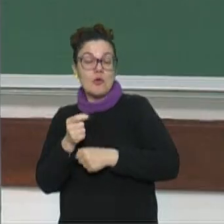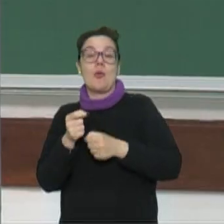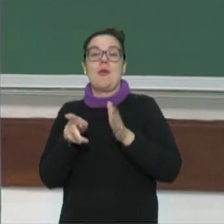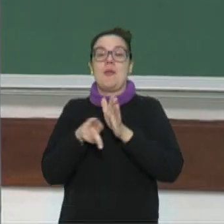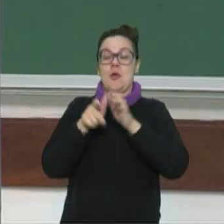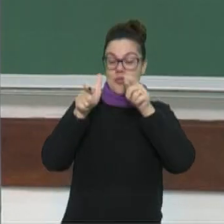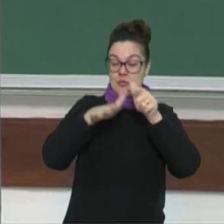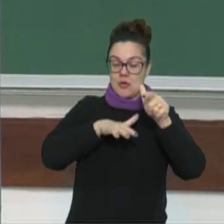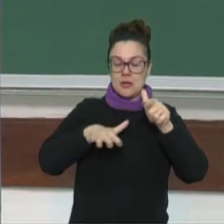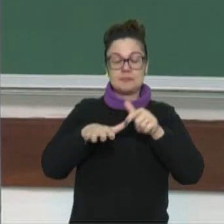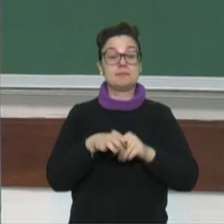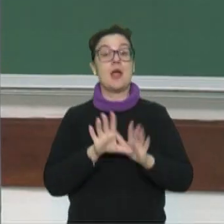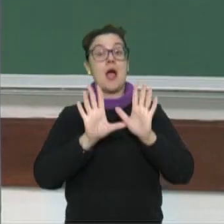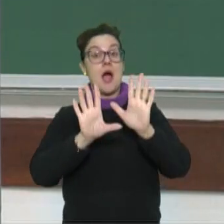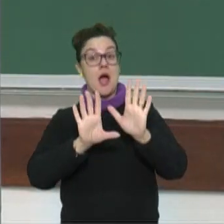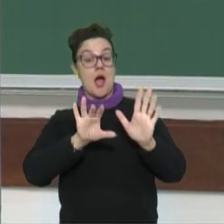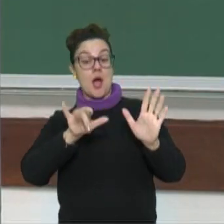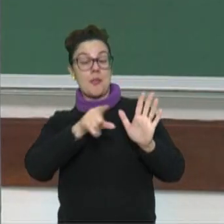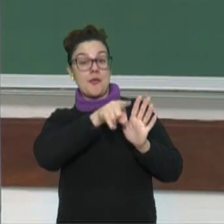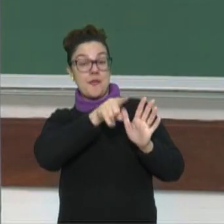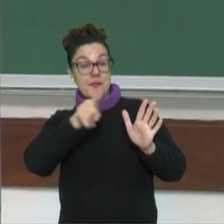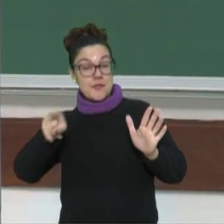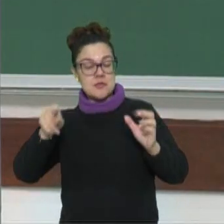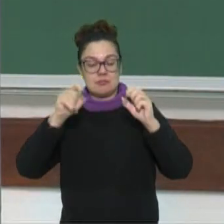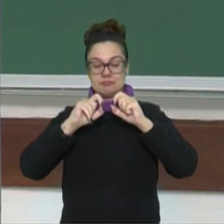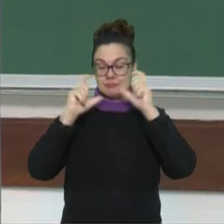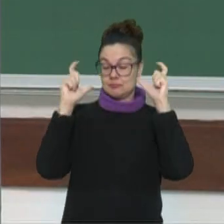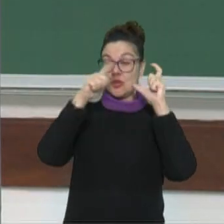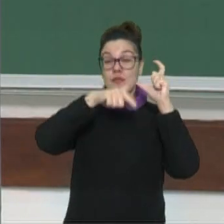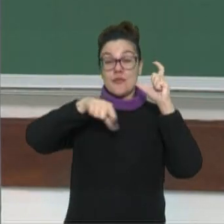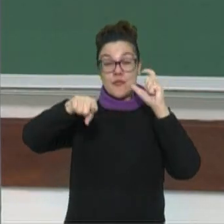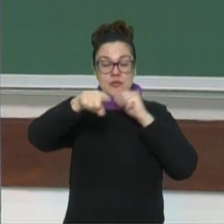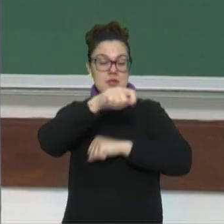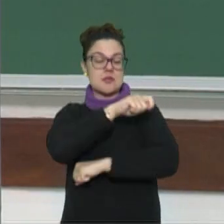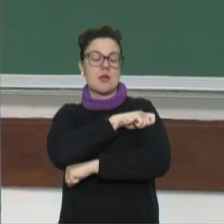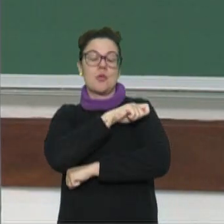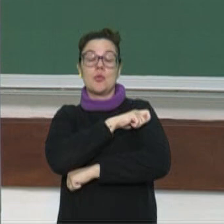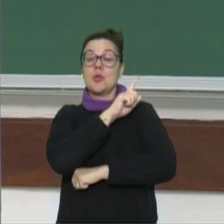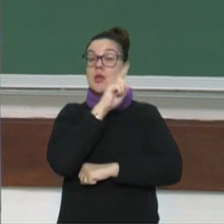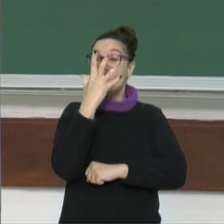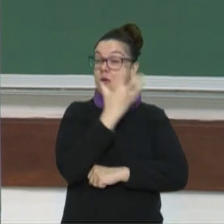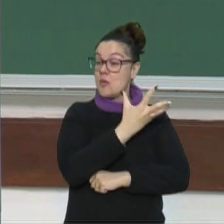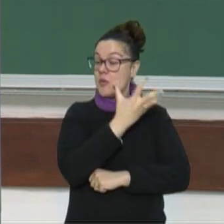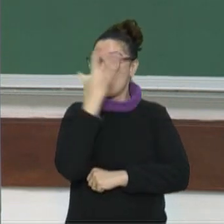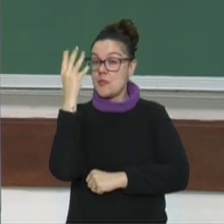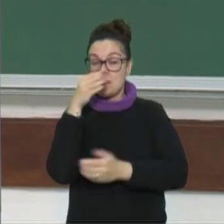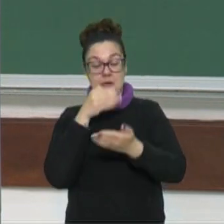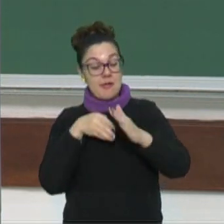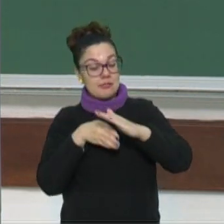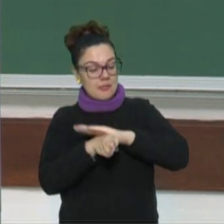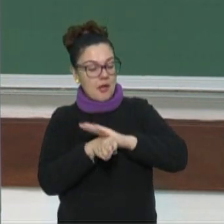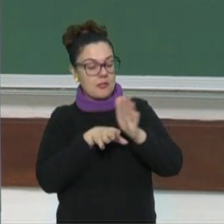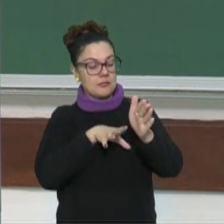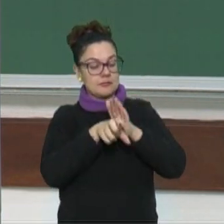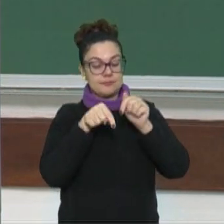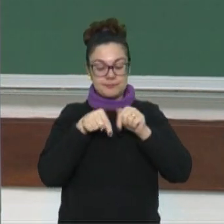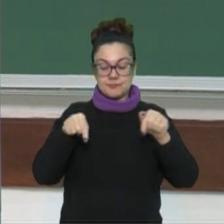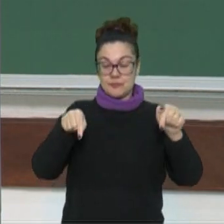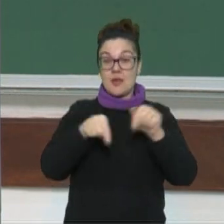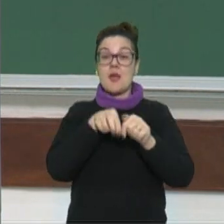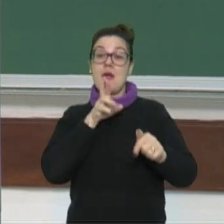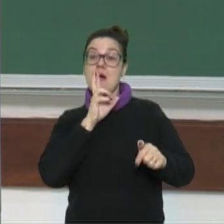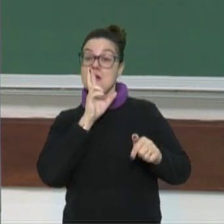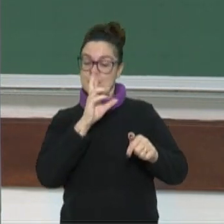de aproveitar esse momento para lembrar todos os alunos do nosso Paraná de não se esquecerem de acessar o Google Class, irem lá responderem a